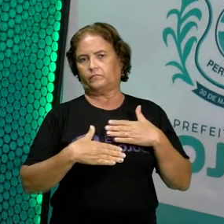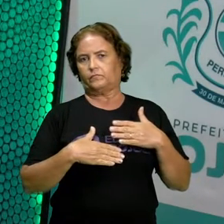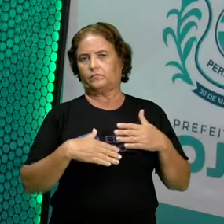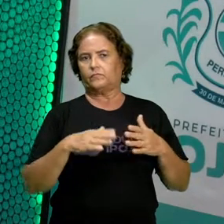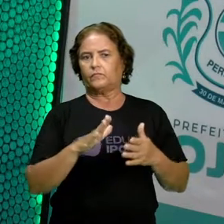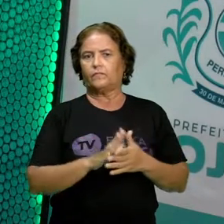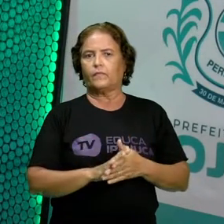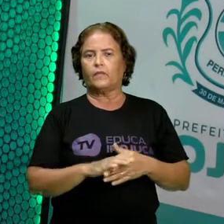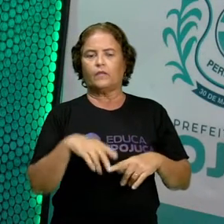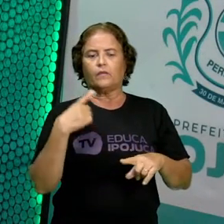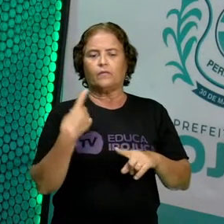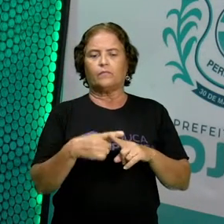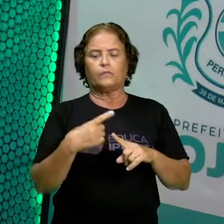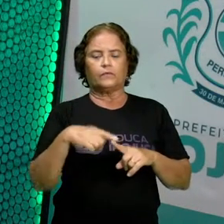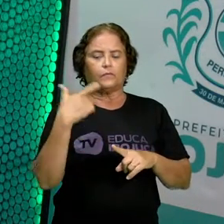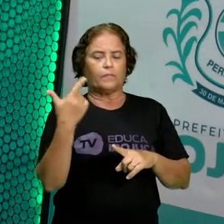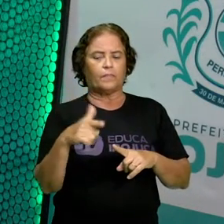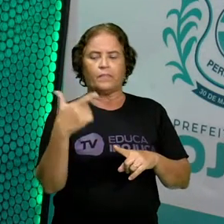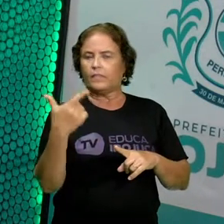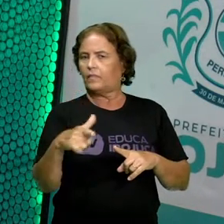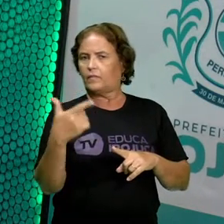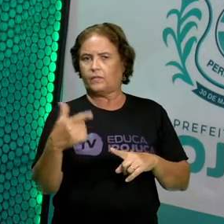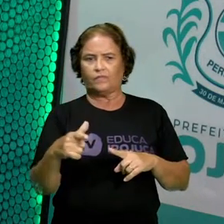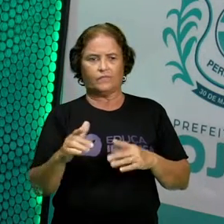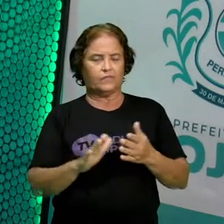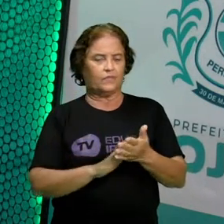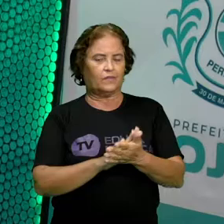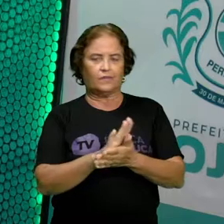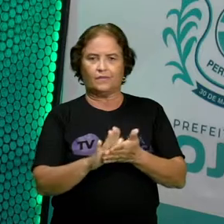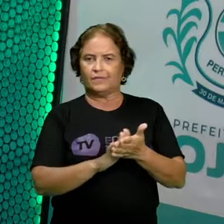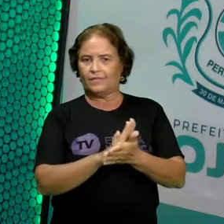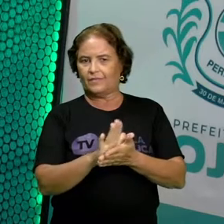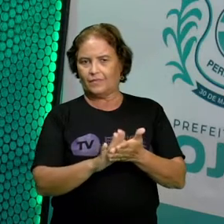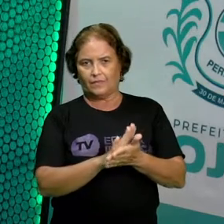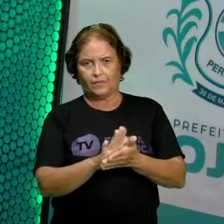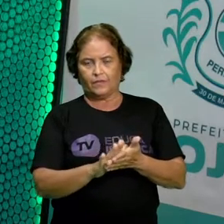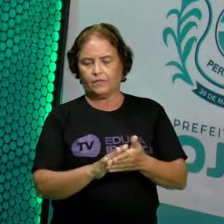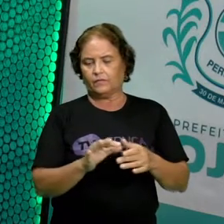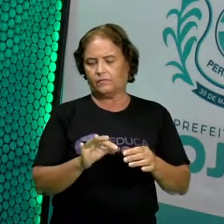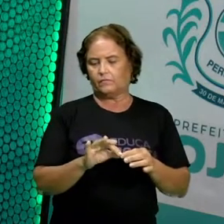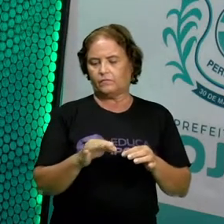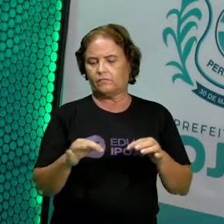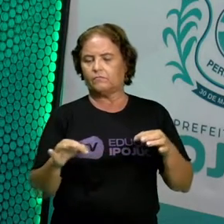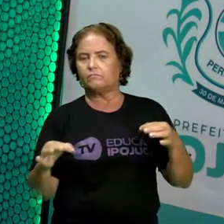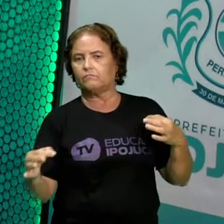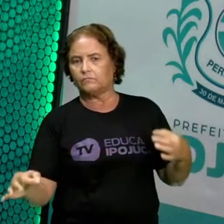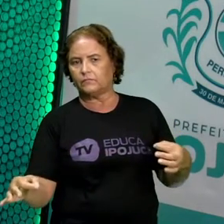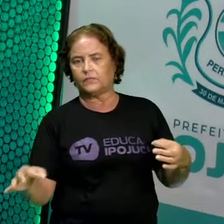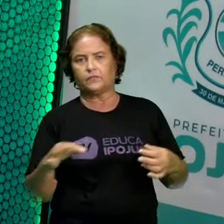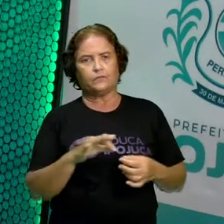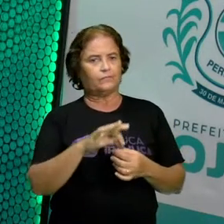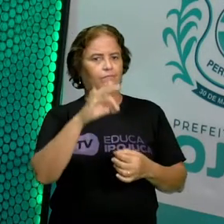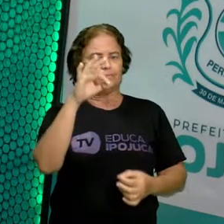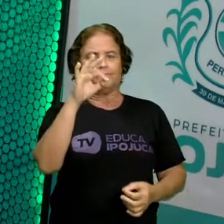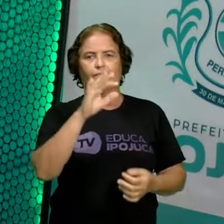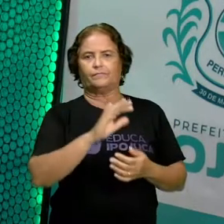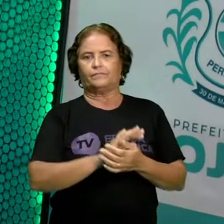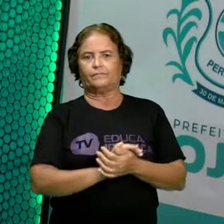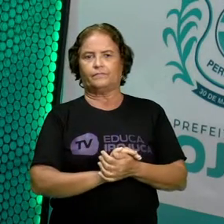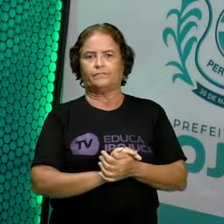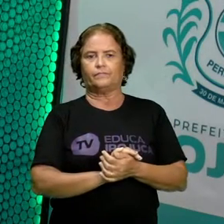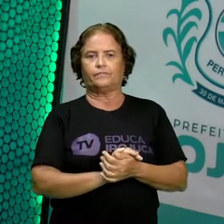existia instrumentos apropriados para esse tipo de